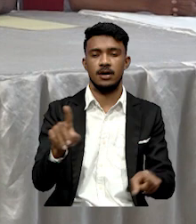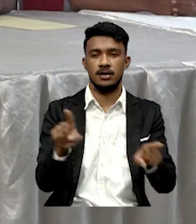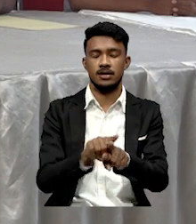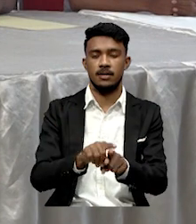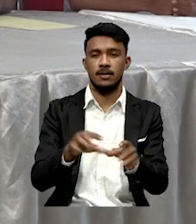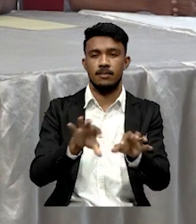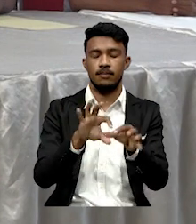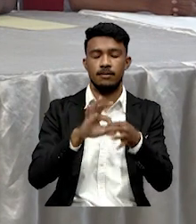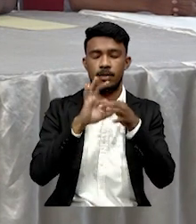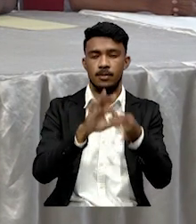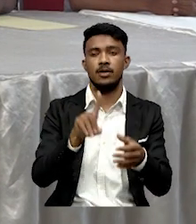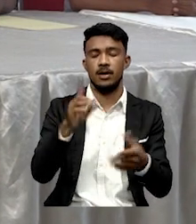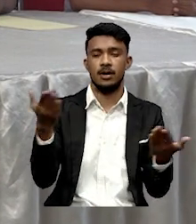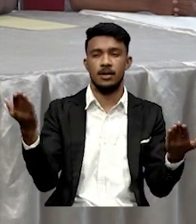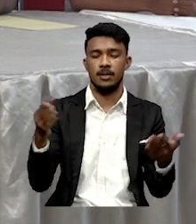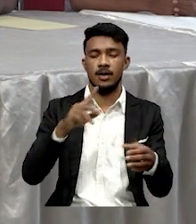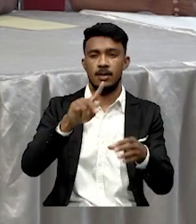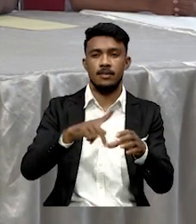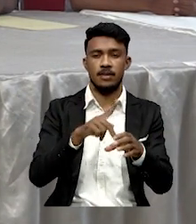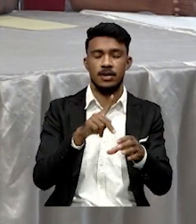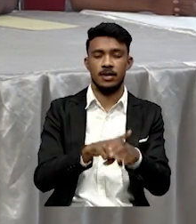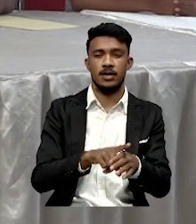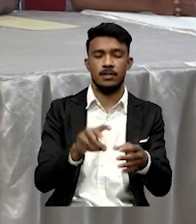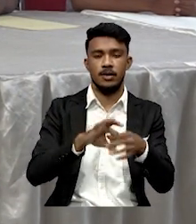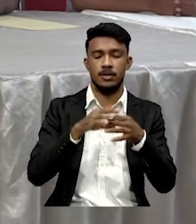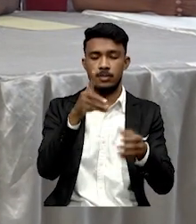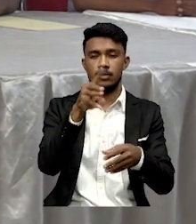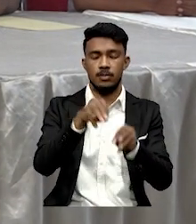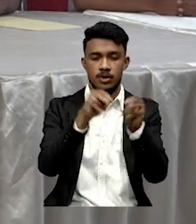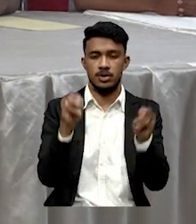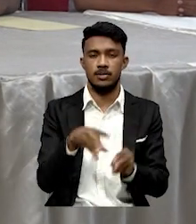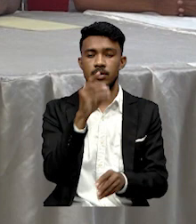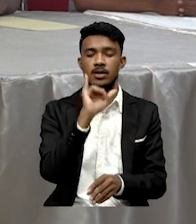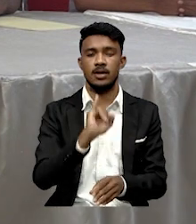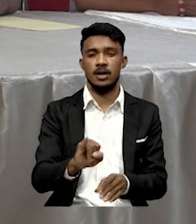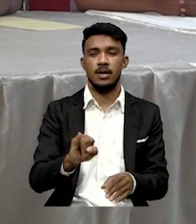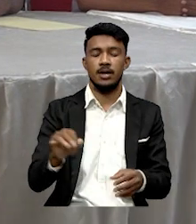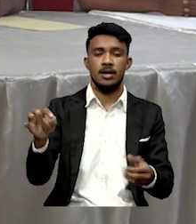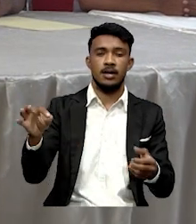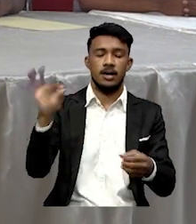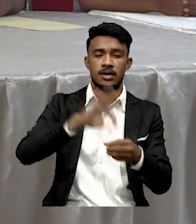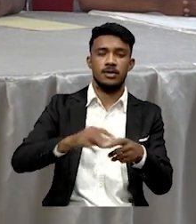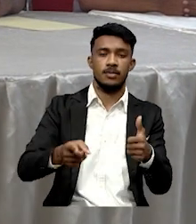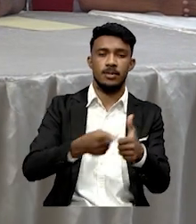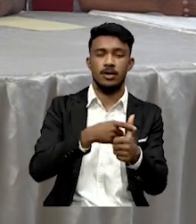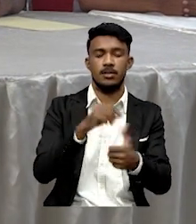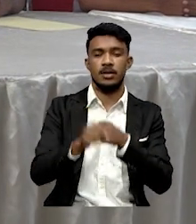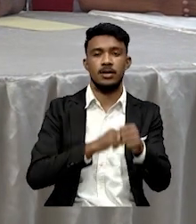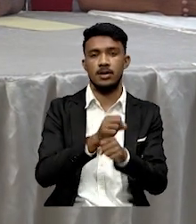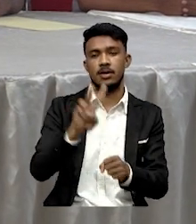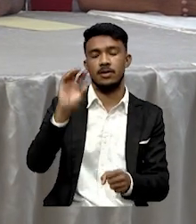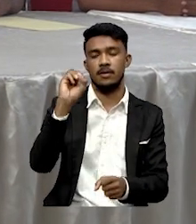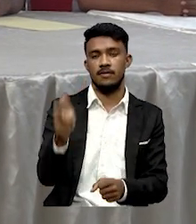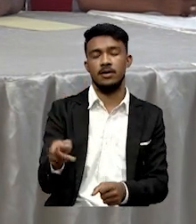Nebema envolvem, e a equipa sucessular e o município dele, e a eleição, primeiro ronde, para o período de 2022